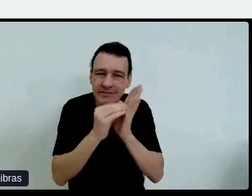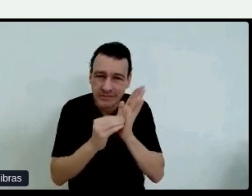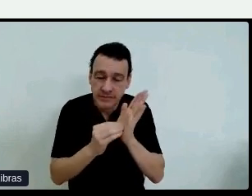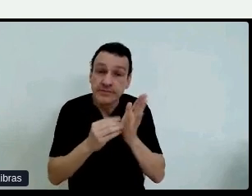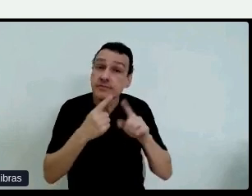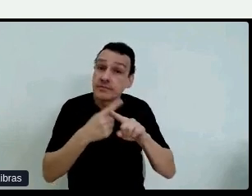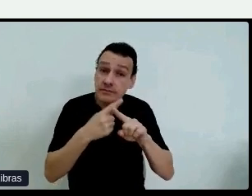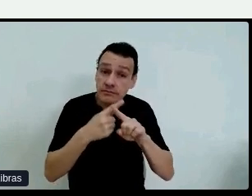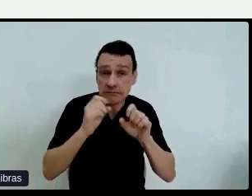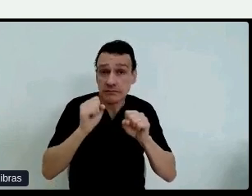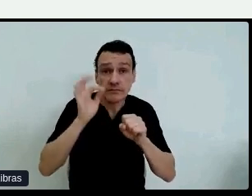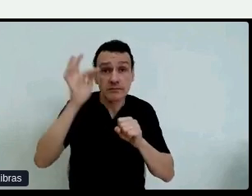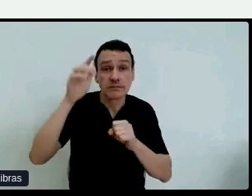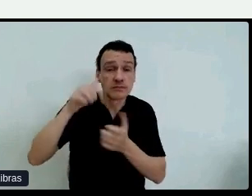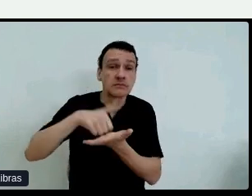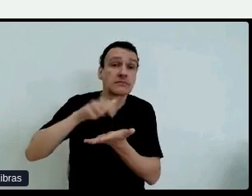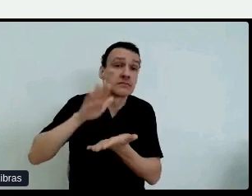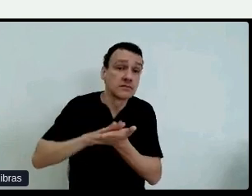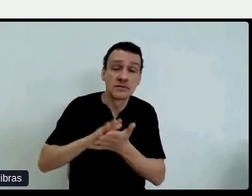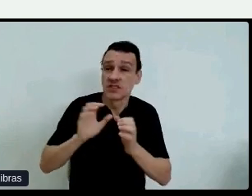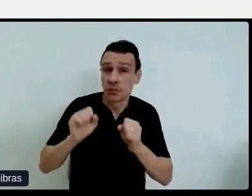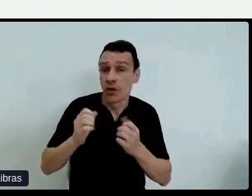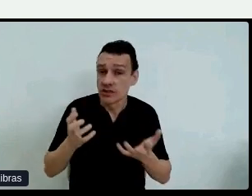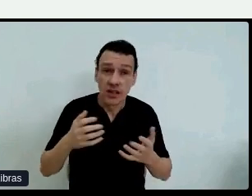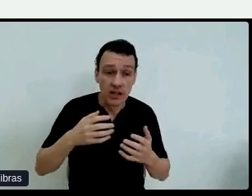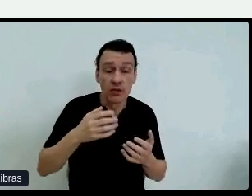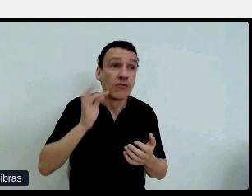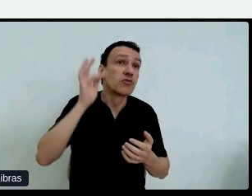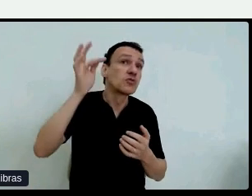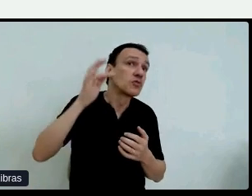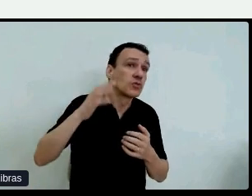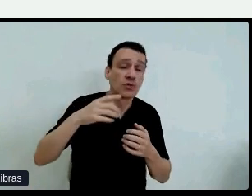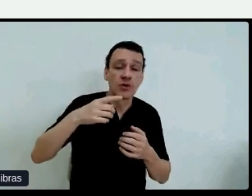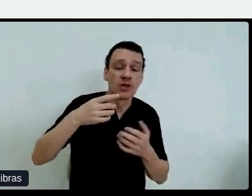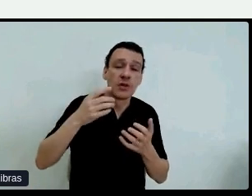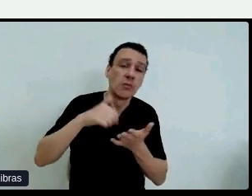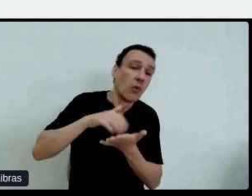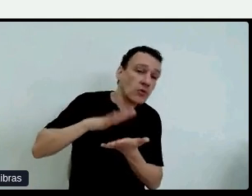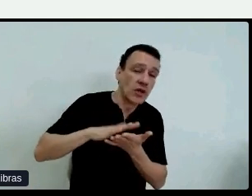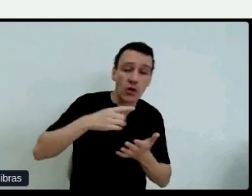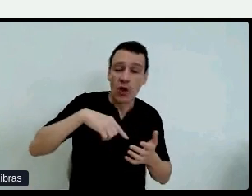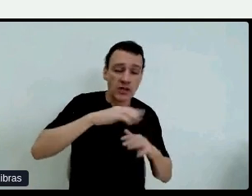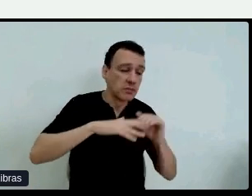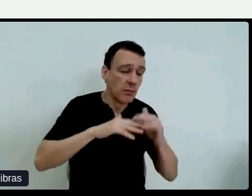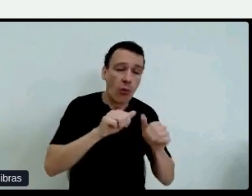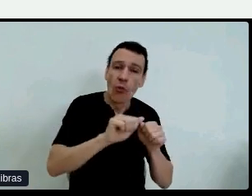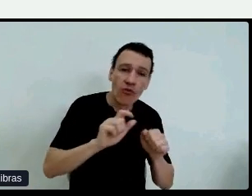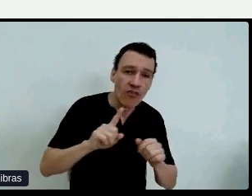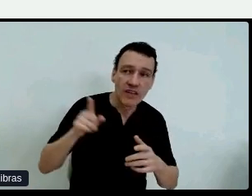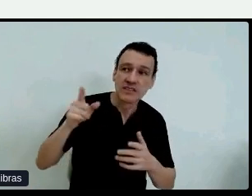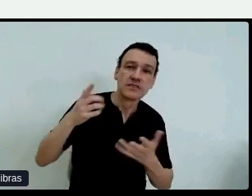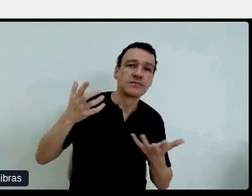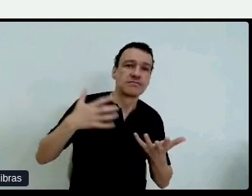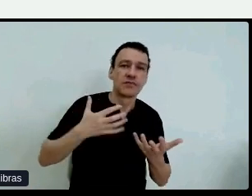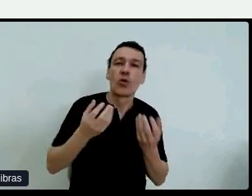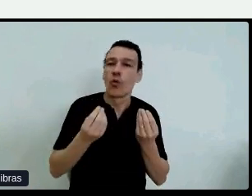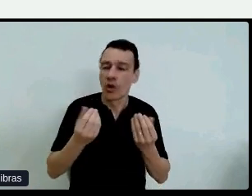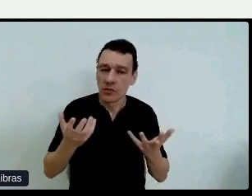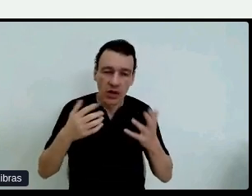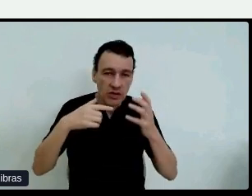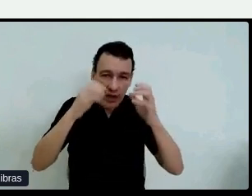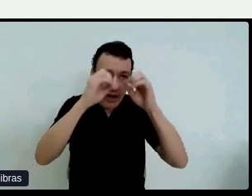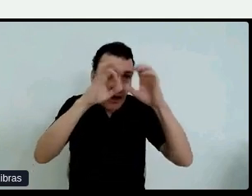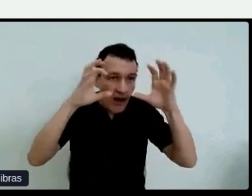ser penalizado por não se mobilizar para fazer essa resolução. Então você consegue ter essa visão, né? E você